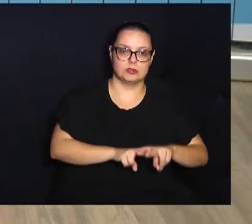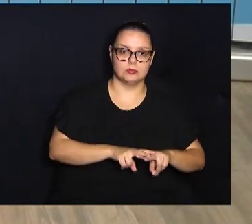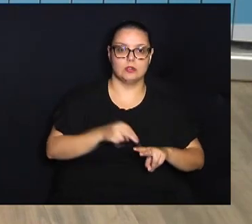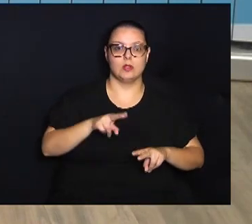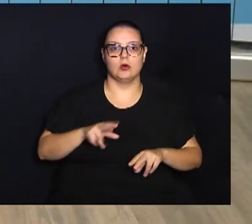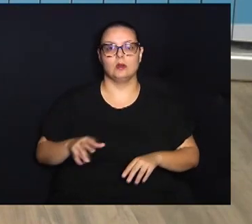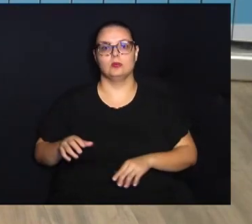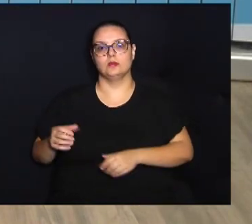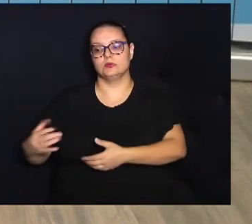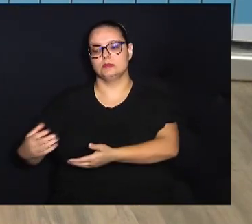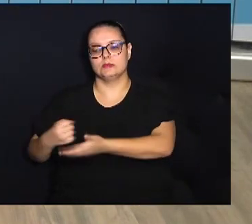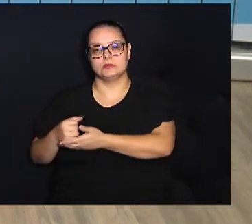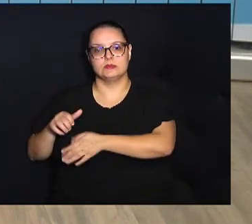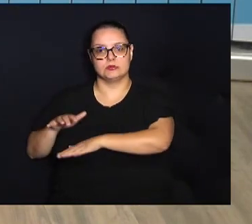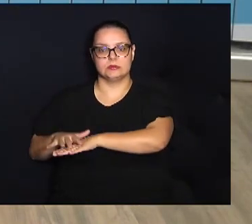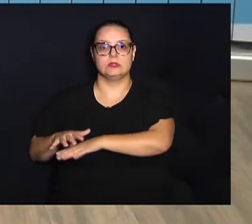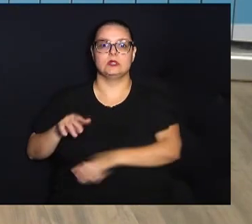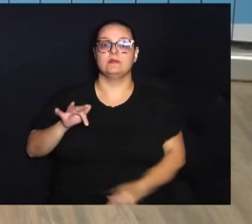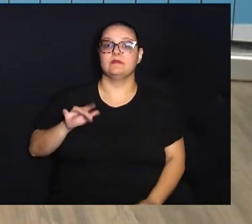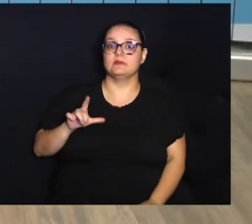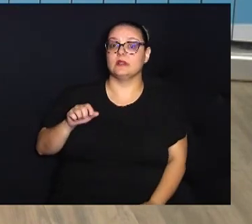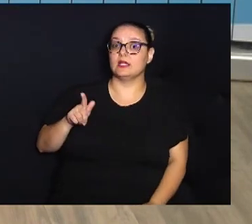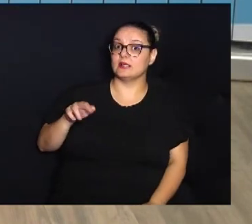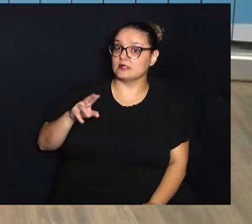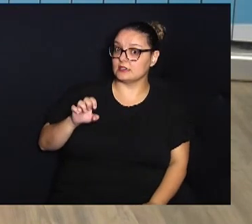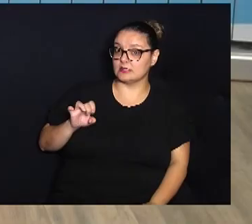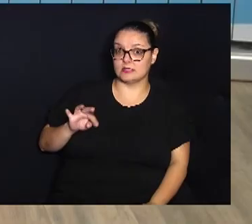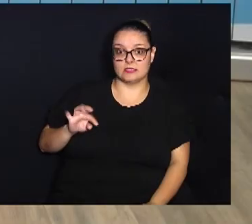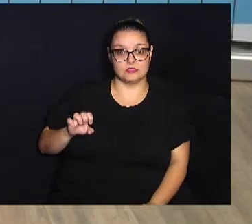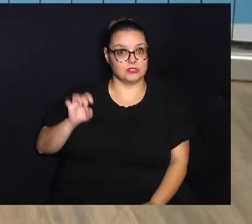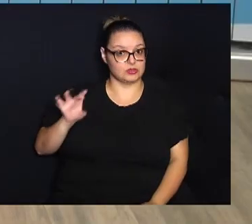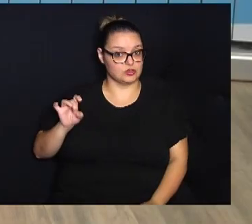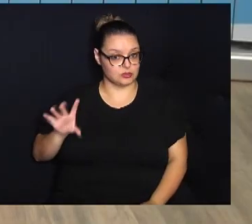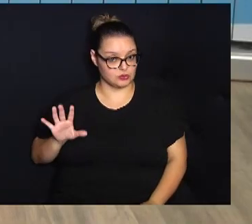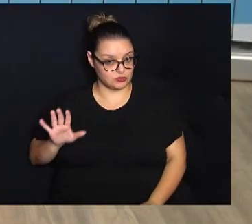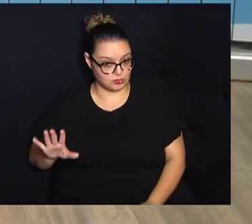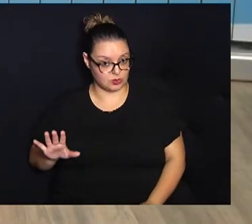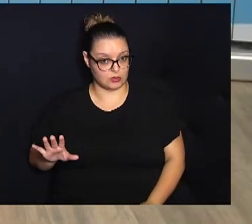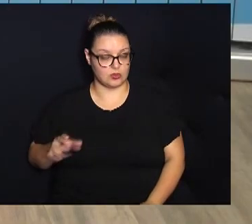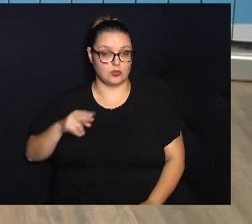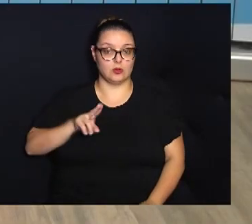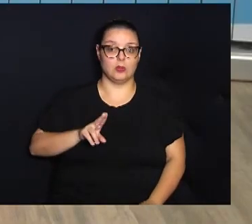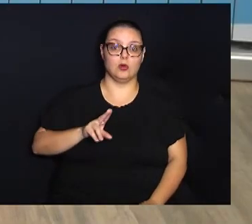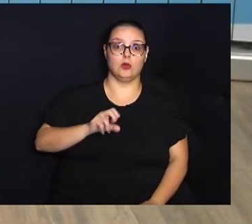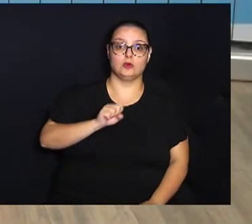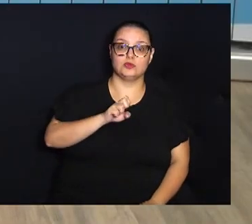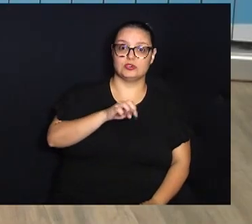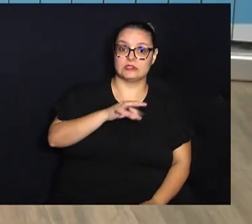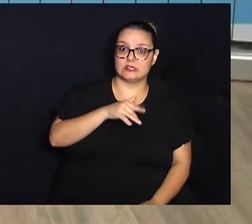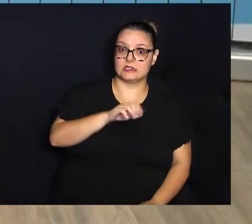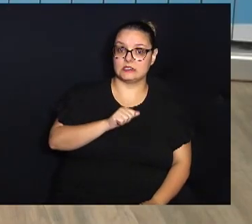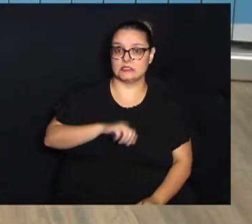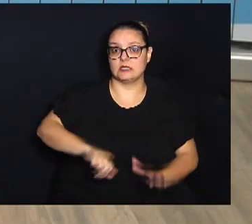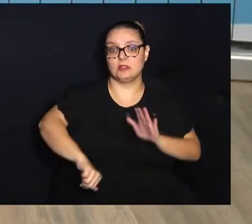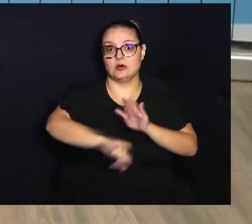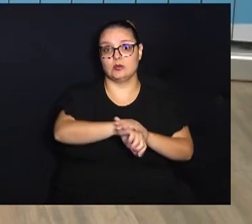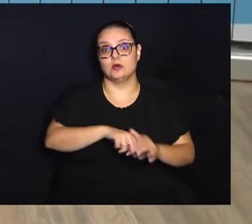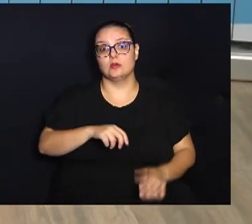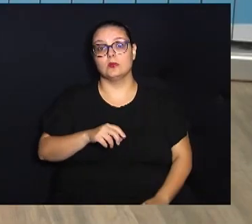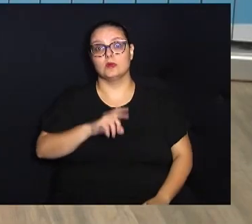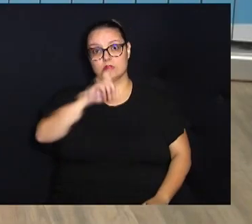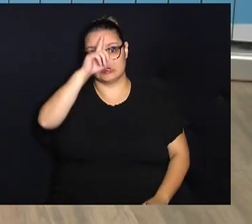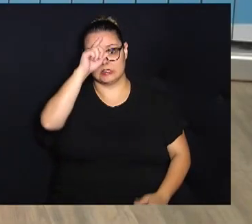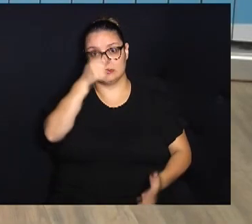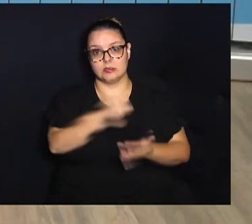detido, salvo em flagrante delito ou em virtude aí de sentença criminal condenatória